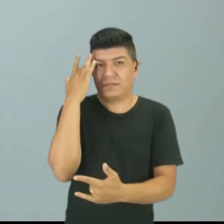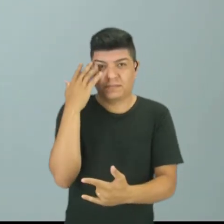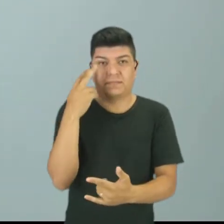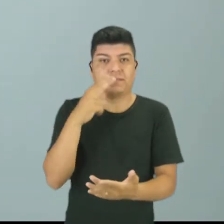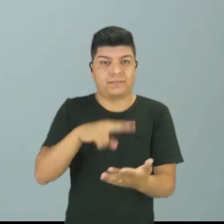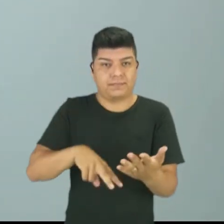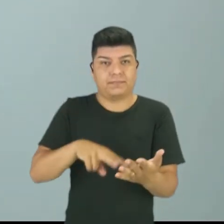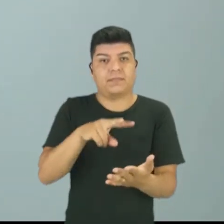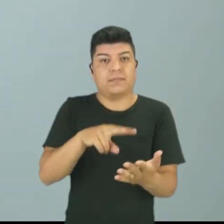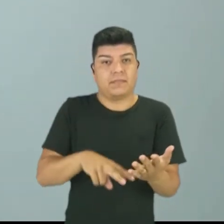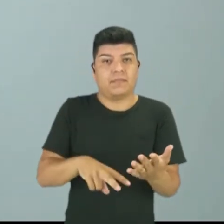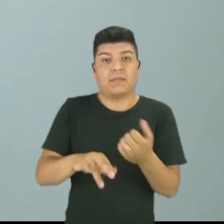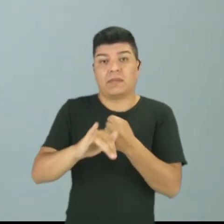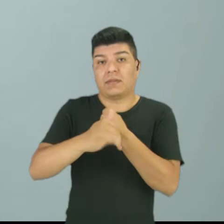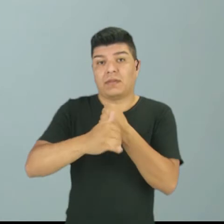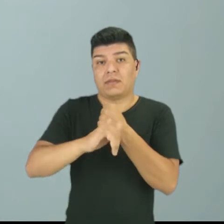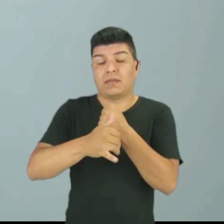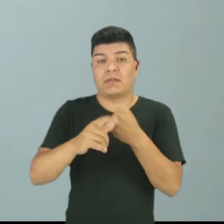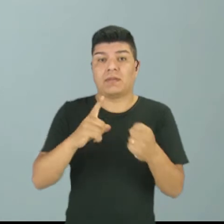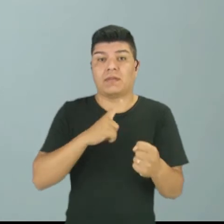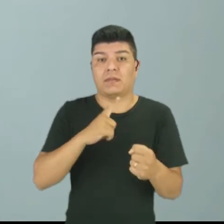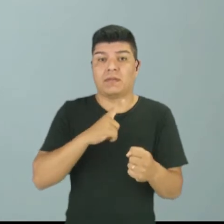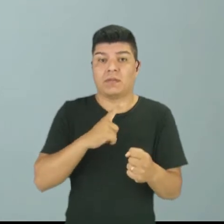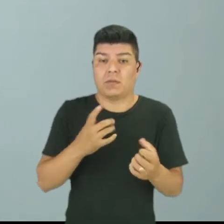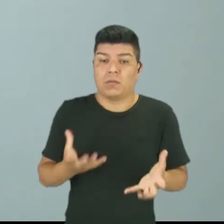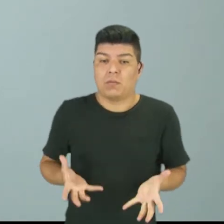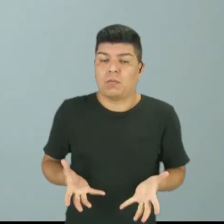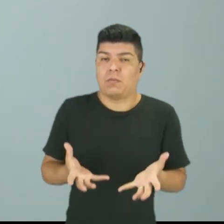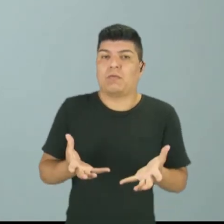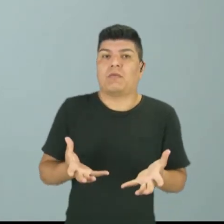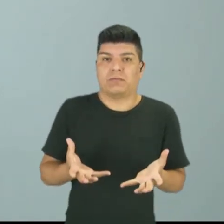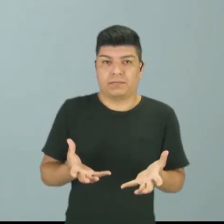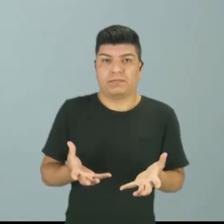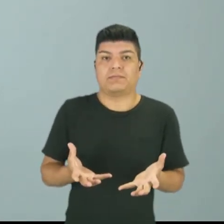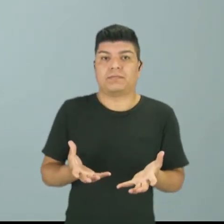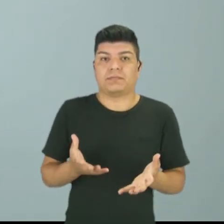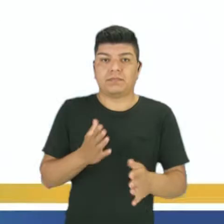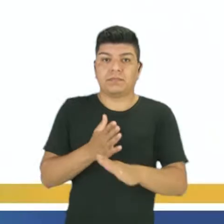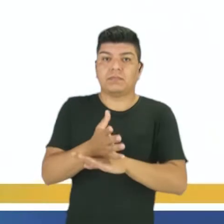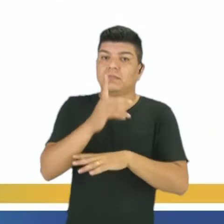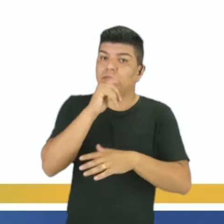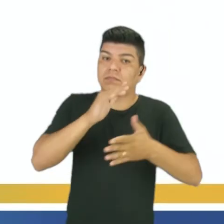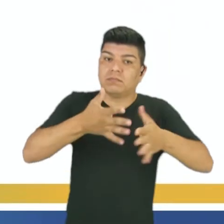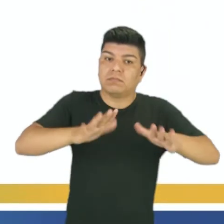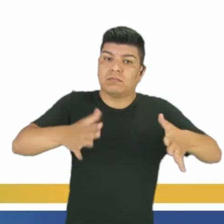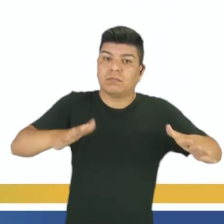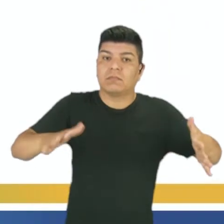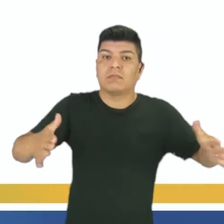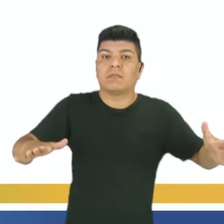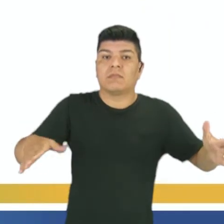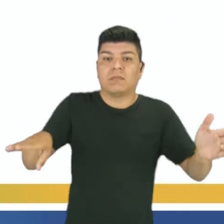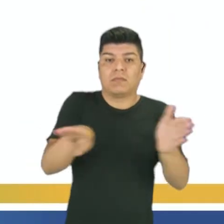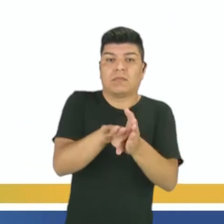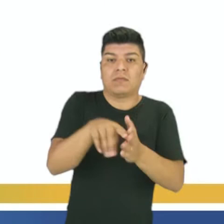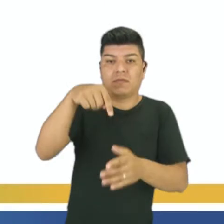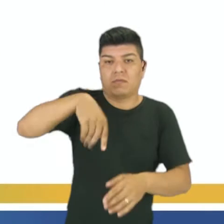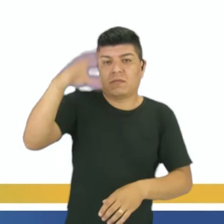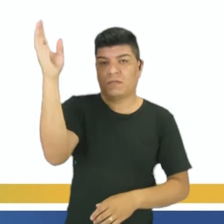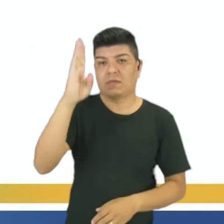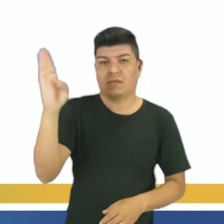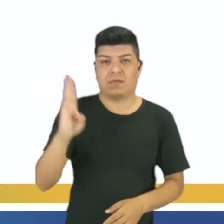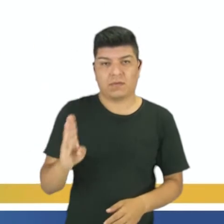Então a crônica nesse momento teve um grande impulso. Atravessou o Atlântico e chegou até nós no